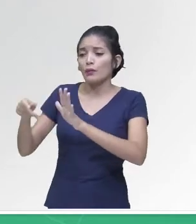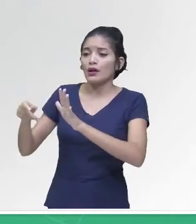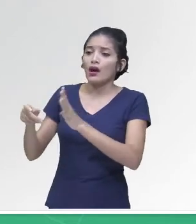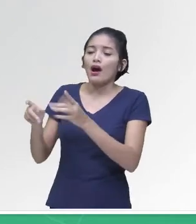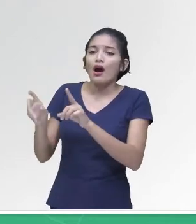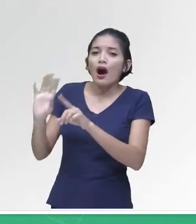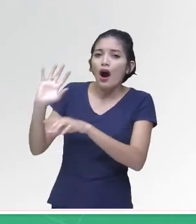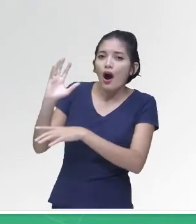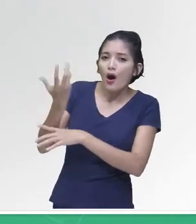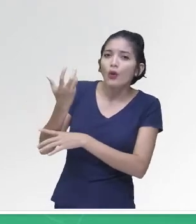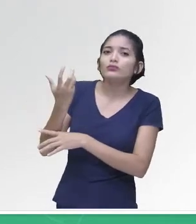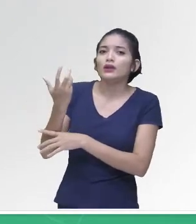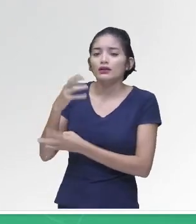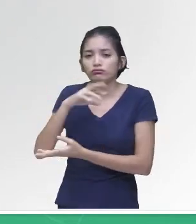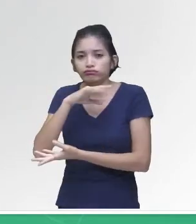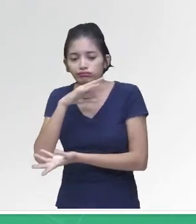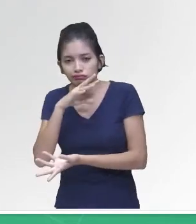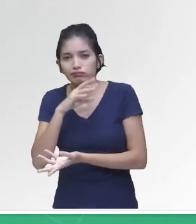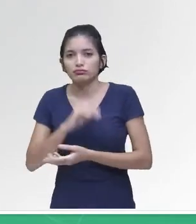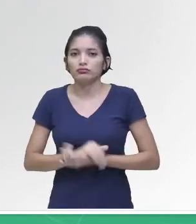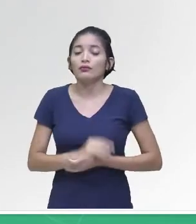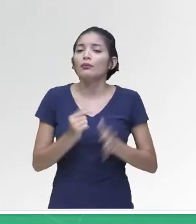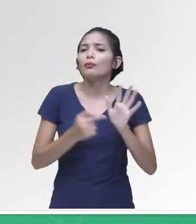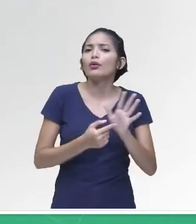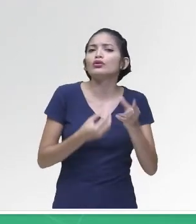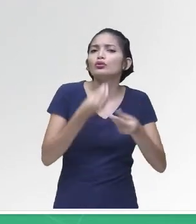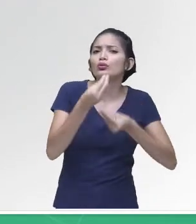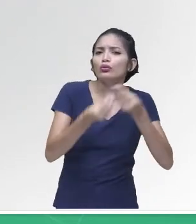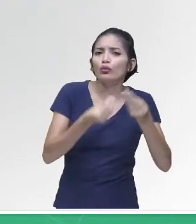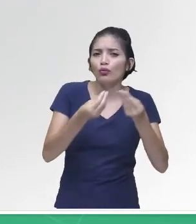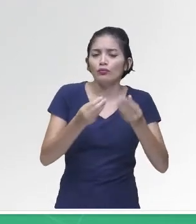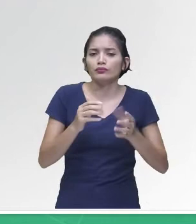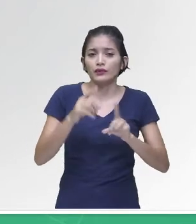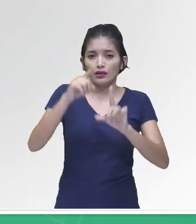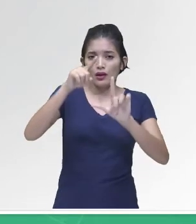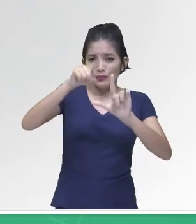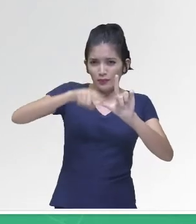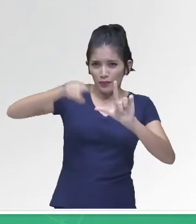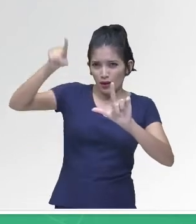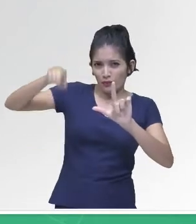E como é que ele comprova isso? Com dados estatísticos, ó.